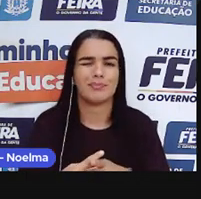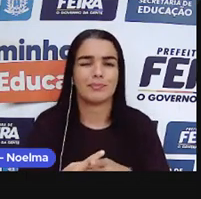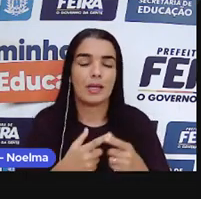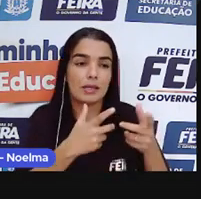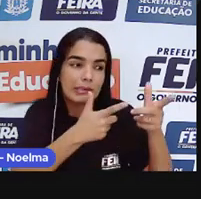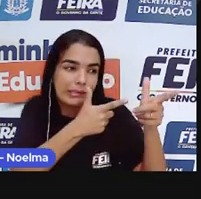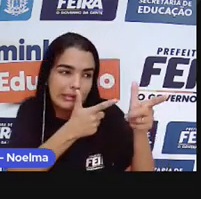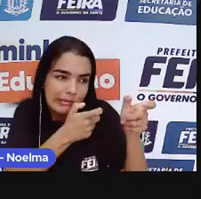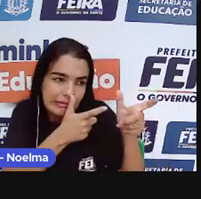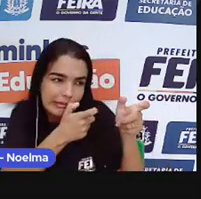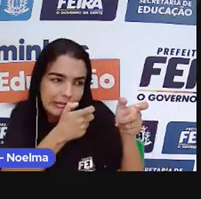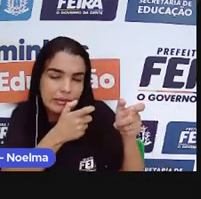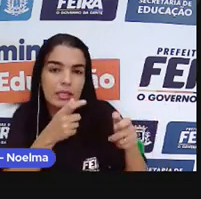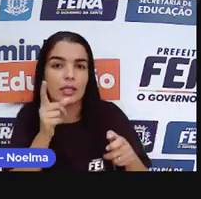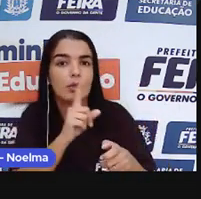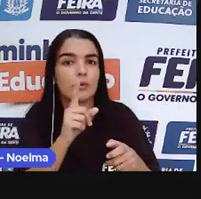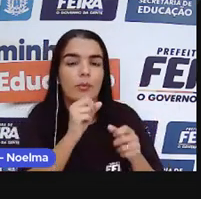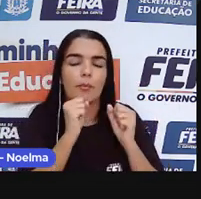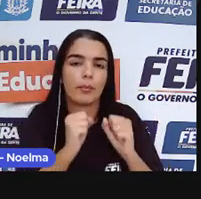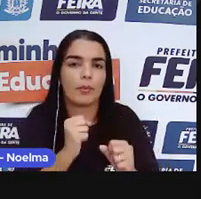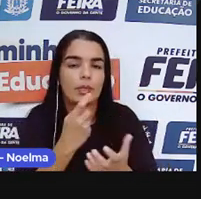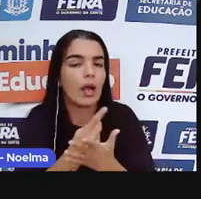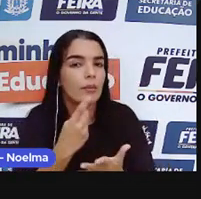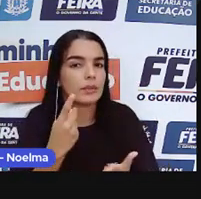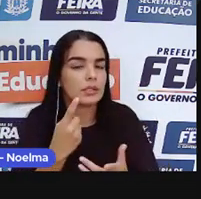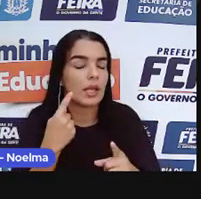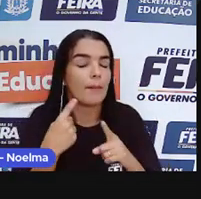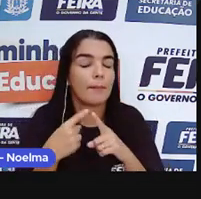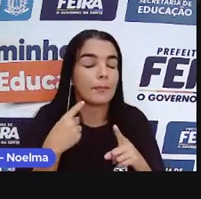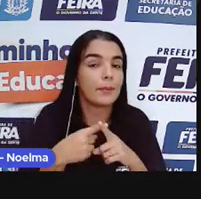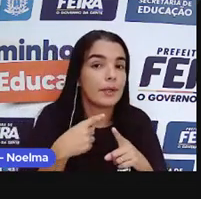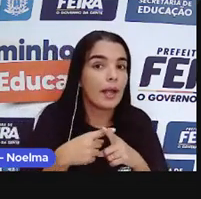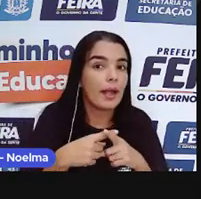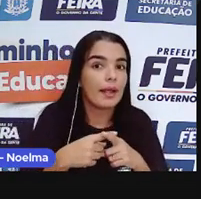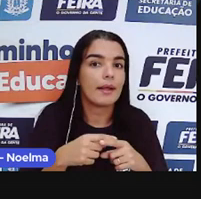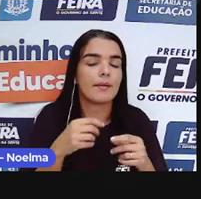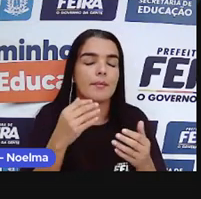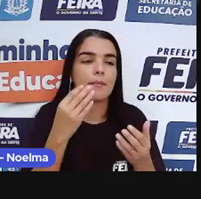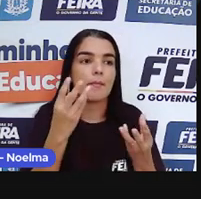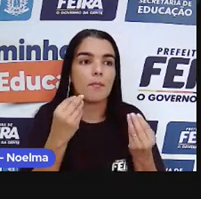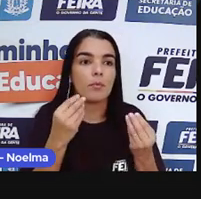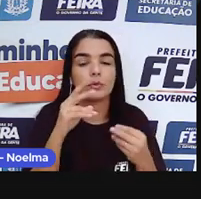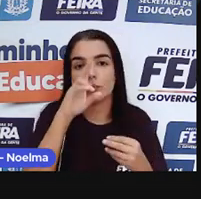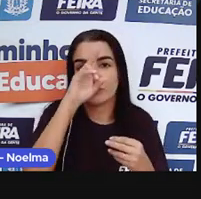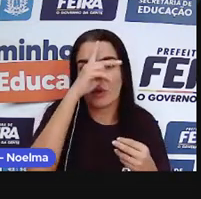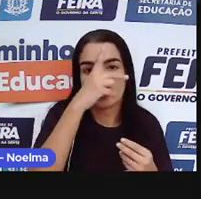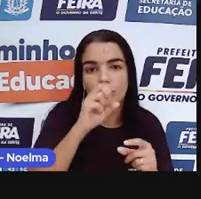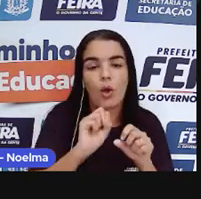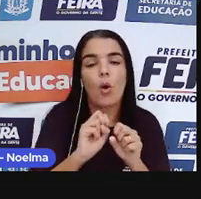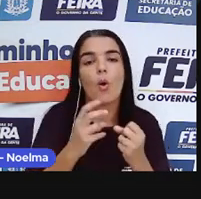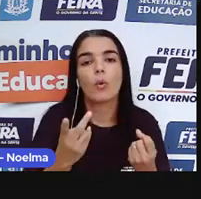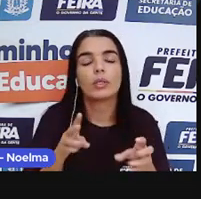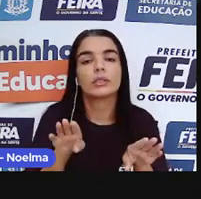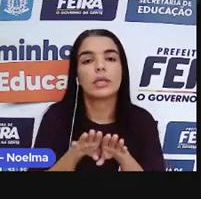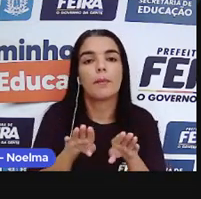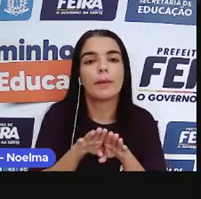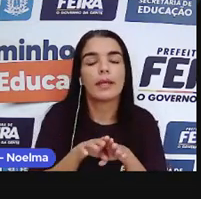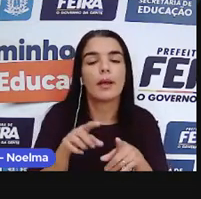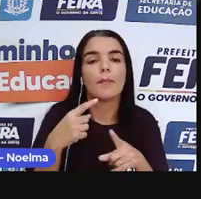né, exagerada de alguns animais, ou também por conta da destruição